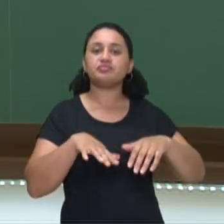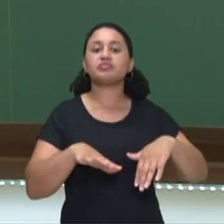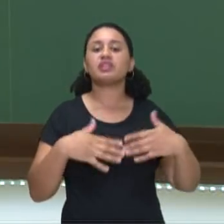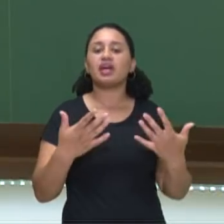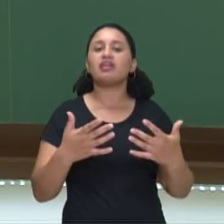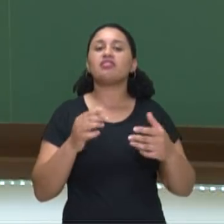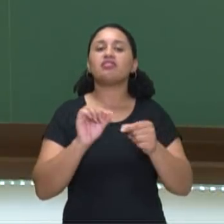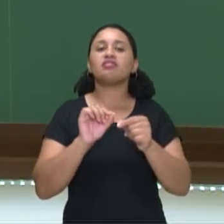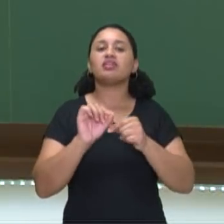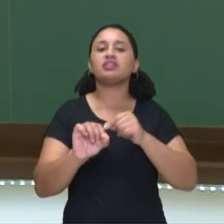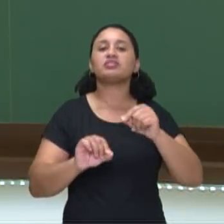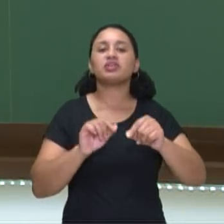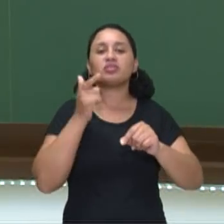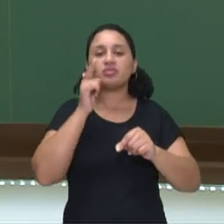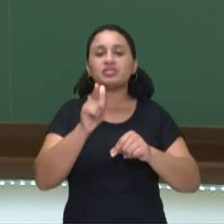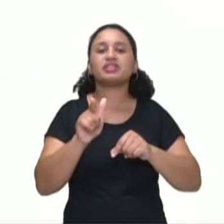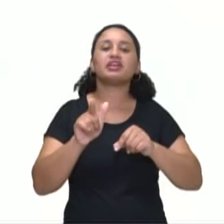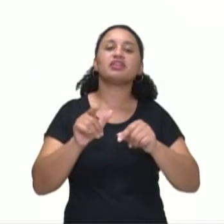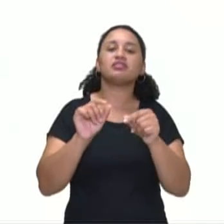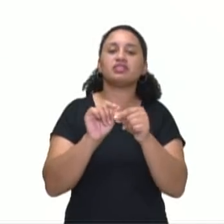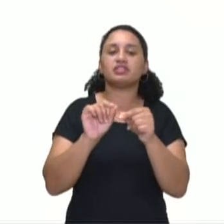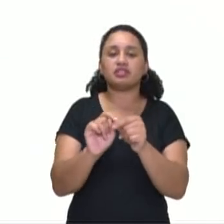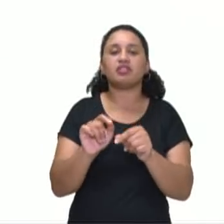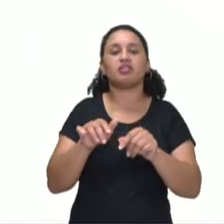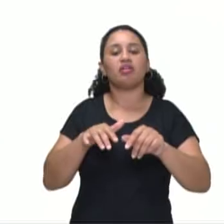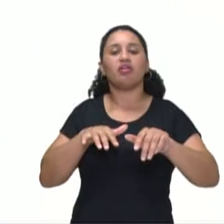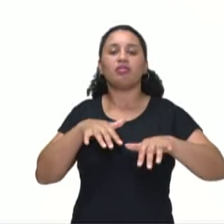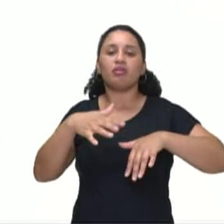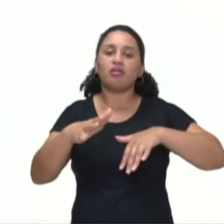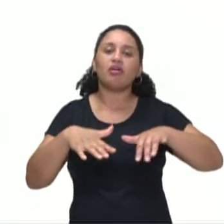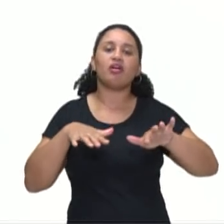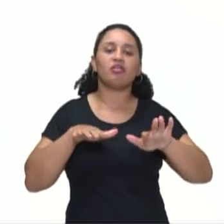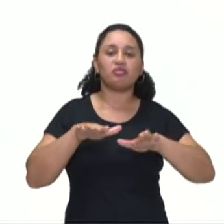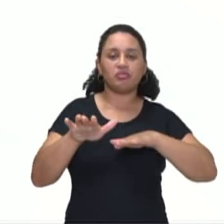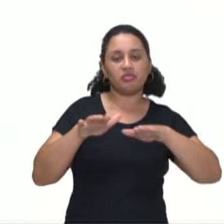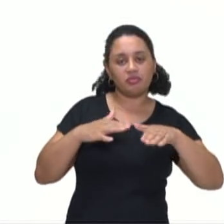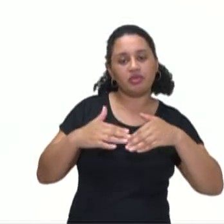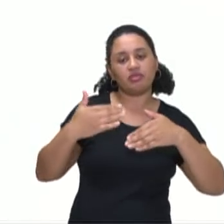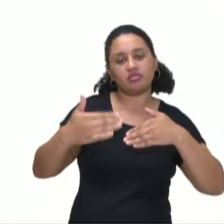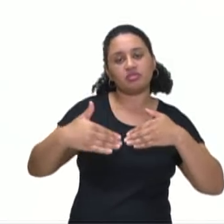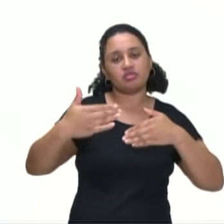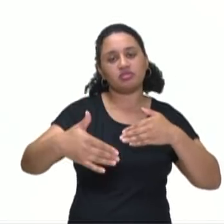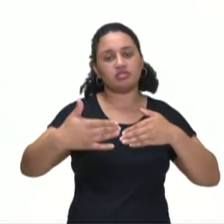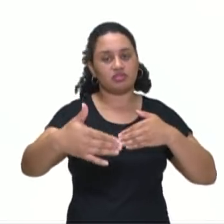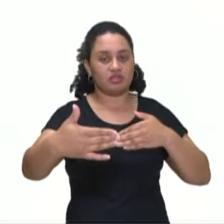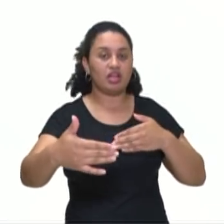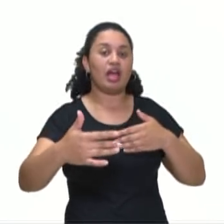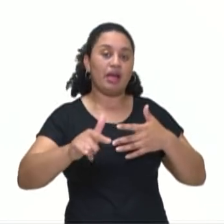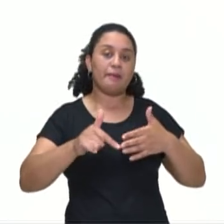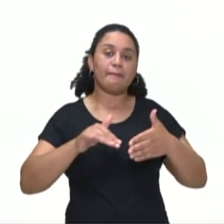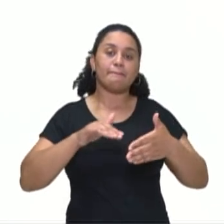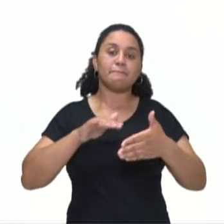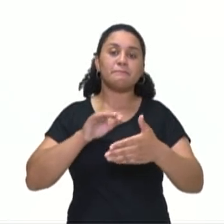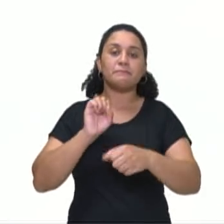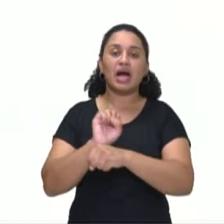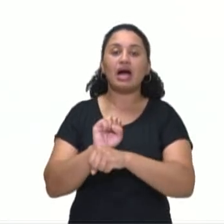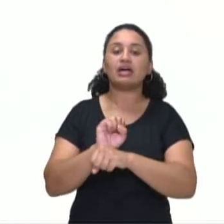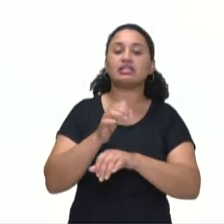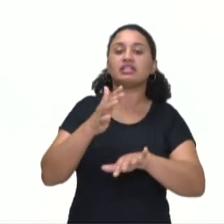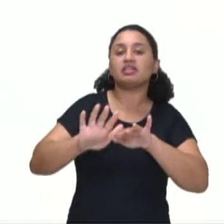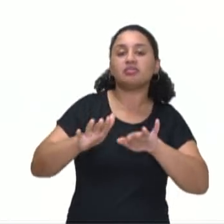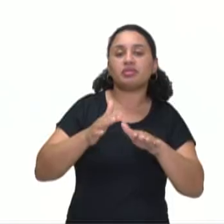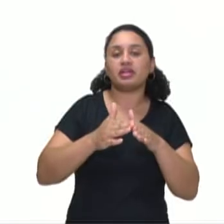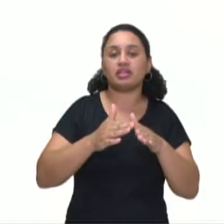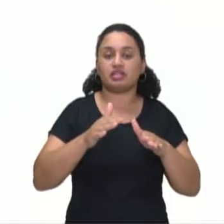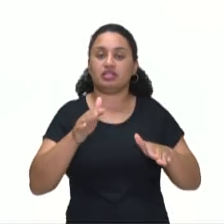se deixa fluir um movimento, uma fluência contínua e interrompida entre os seus